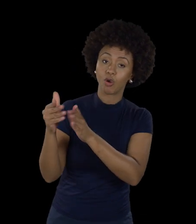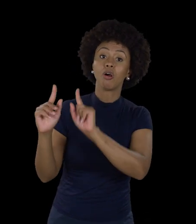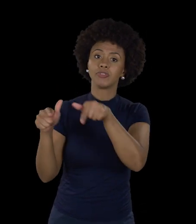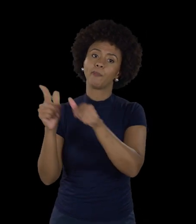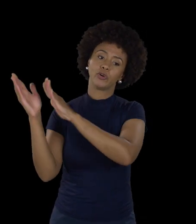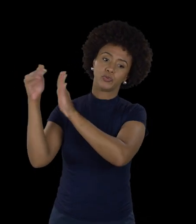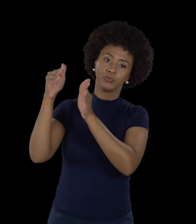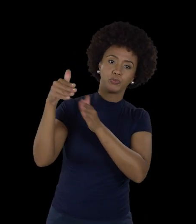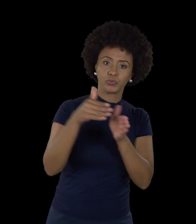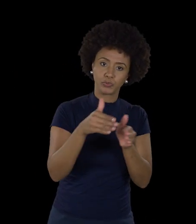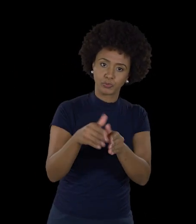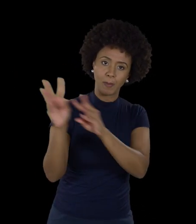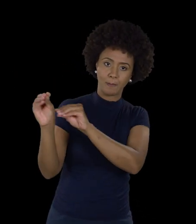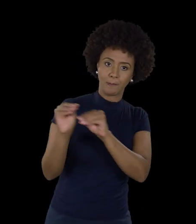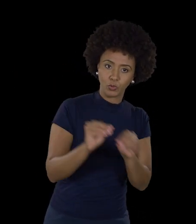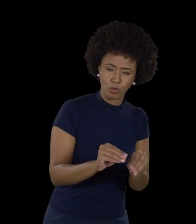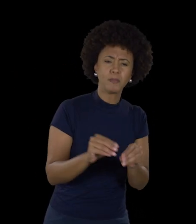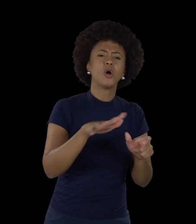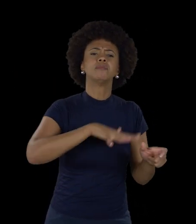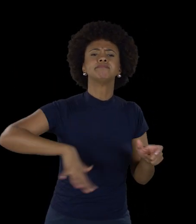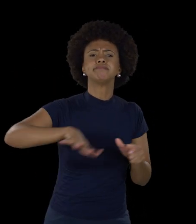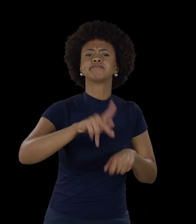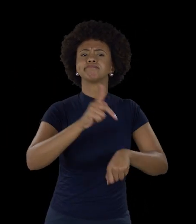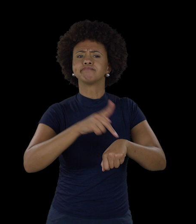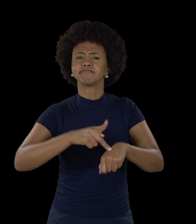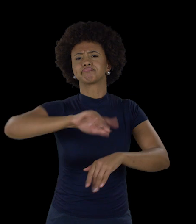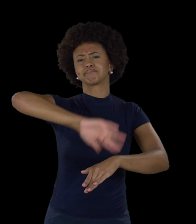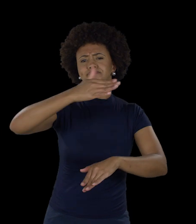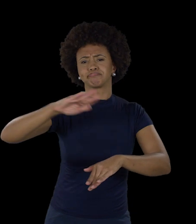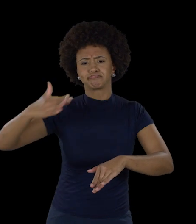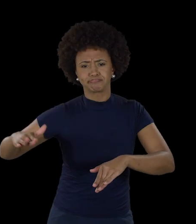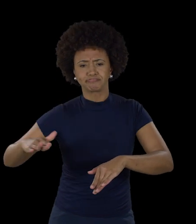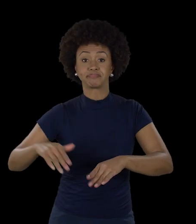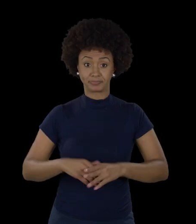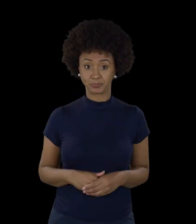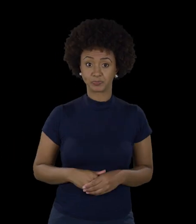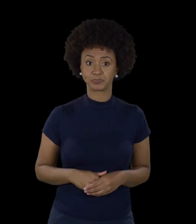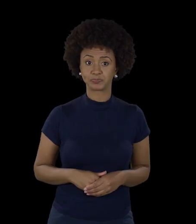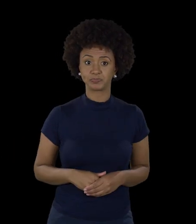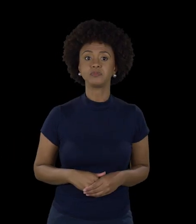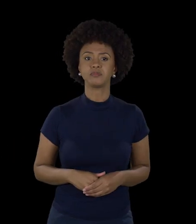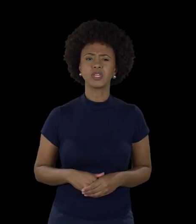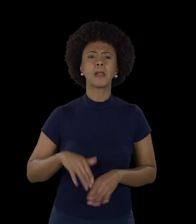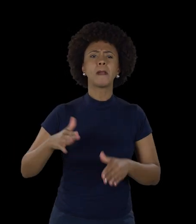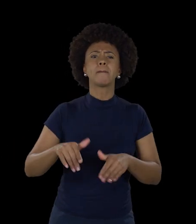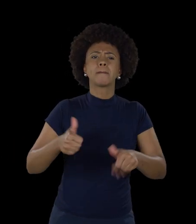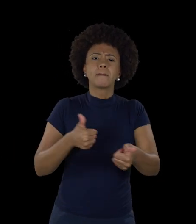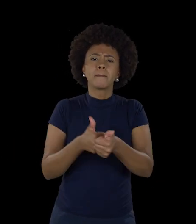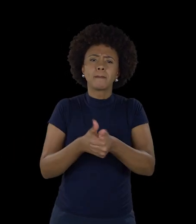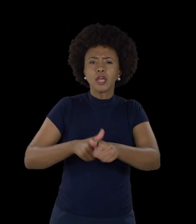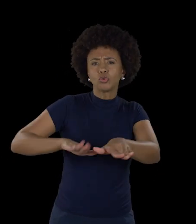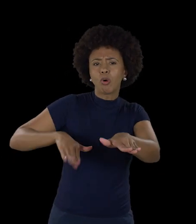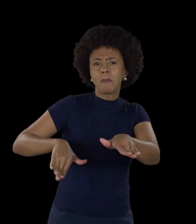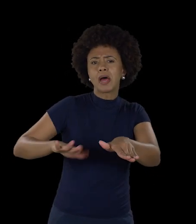lá deixaram suas marcas. O relevo é acidentado, montanhoso, com altitude em torno de 544 metros acima